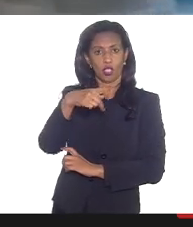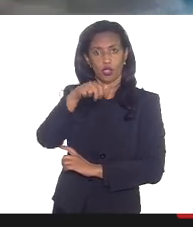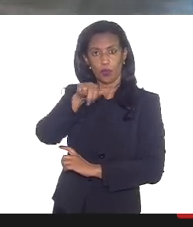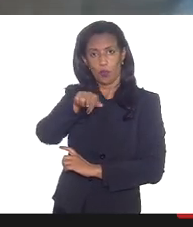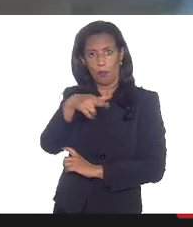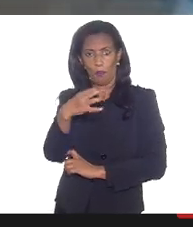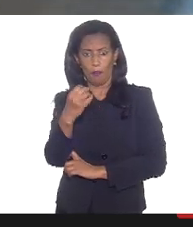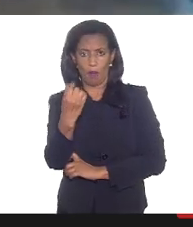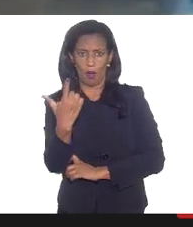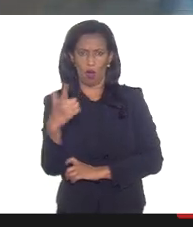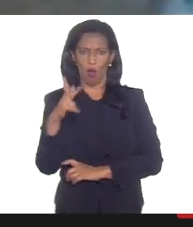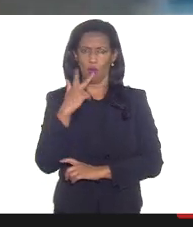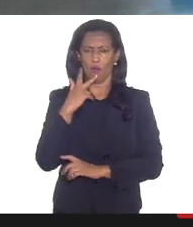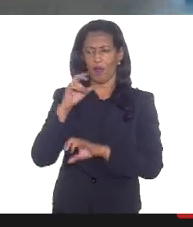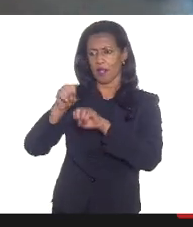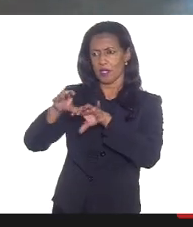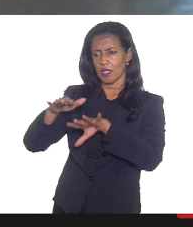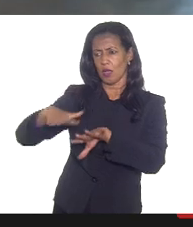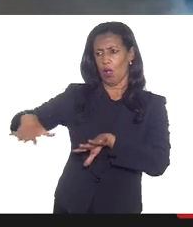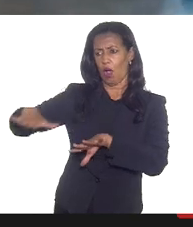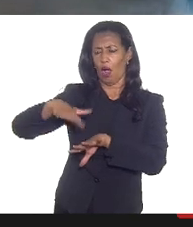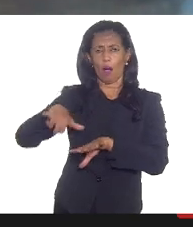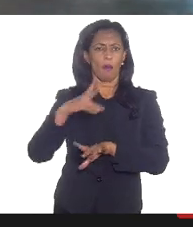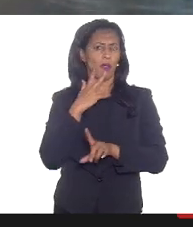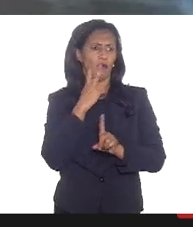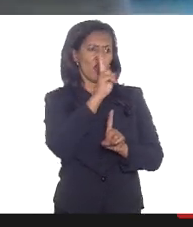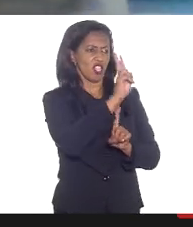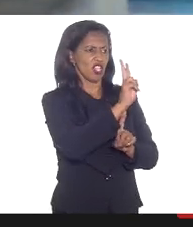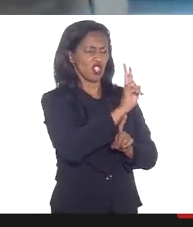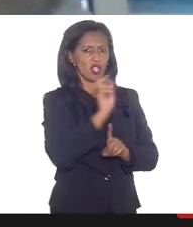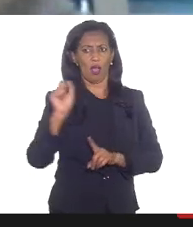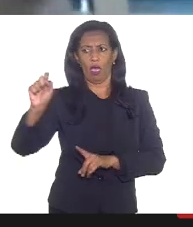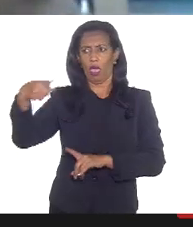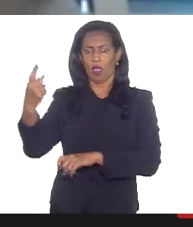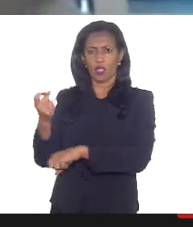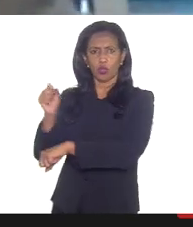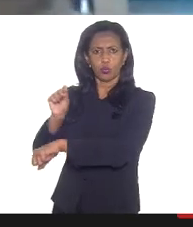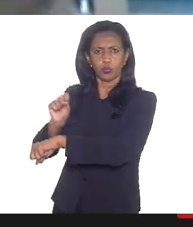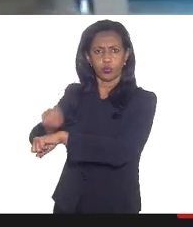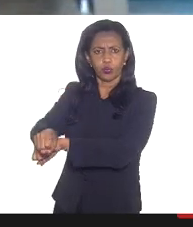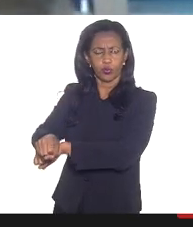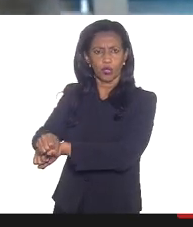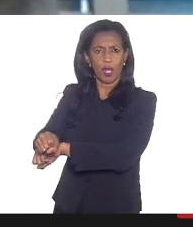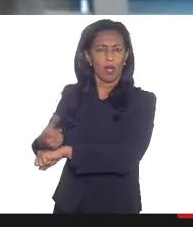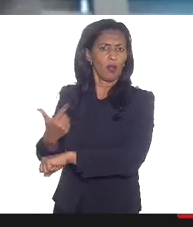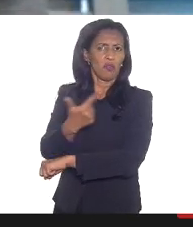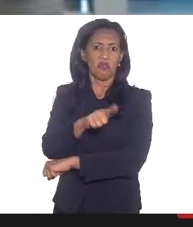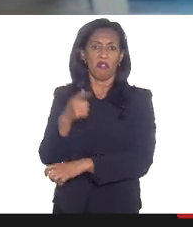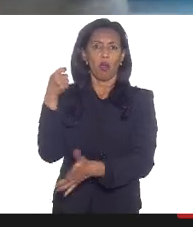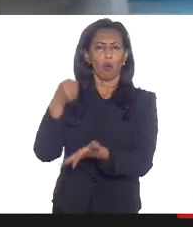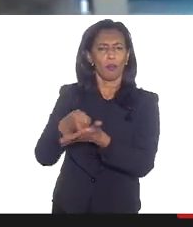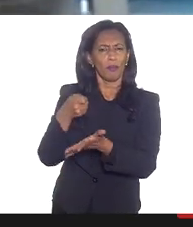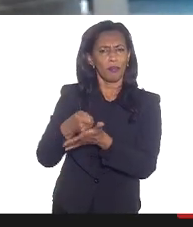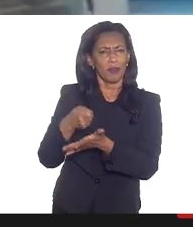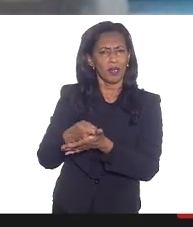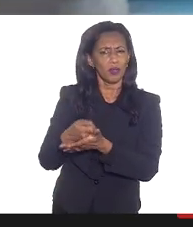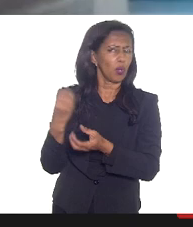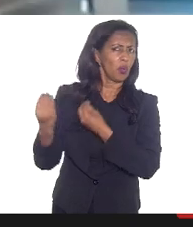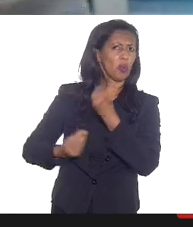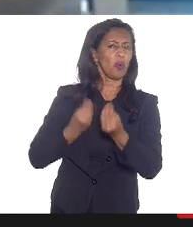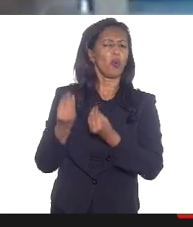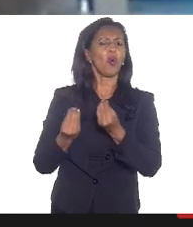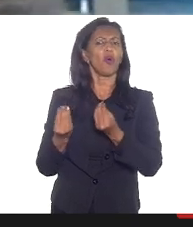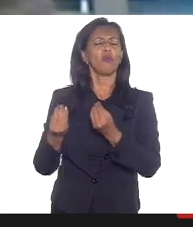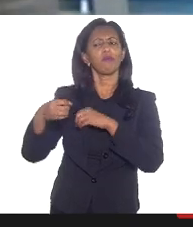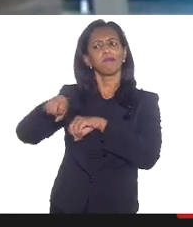de educação do campo, não fala de educação indígena e quilombola, não menciona componentes obrigatórios, como é que vai se dar,